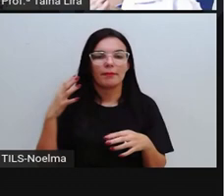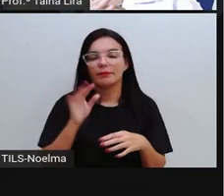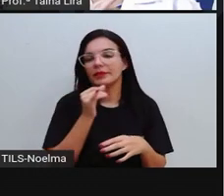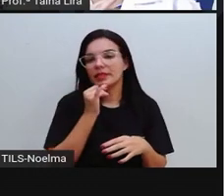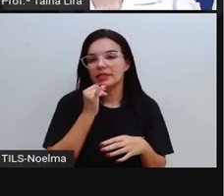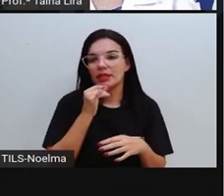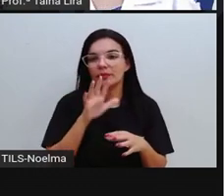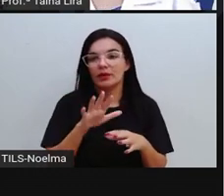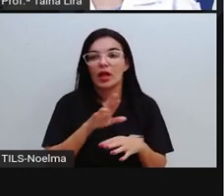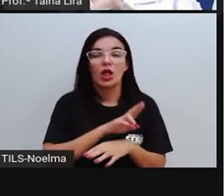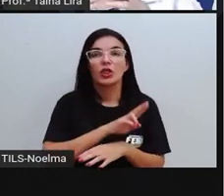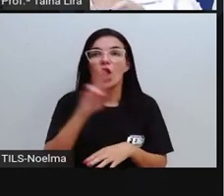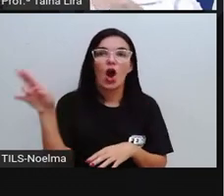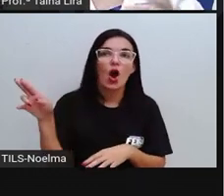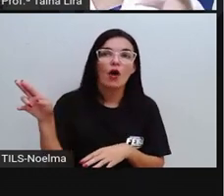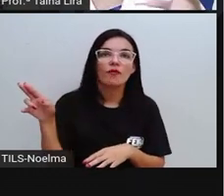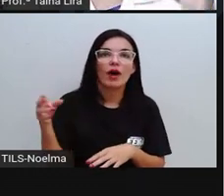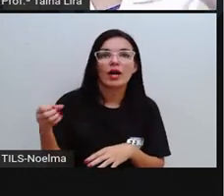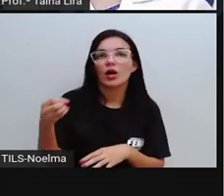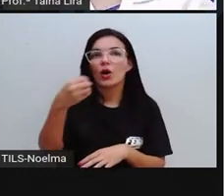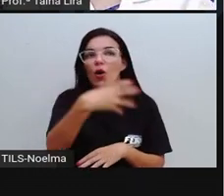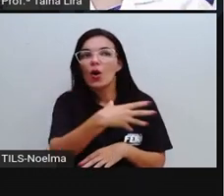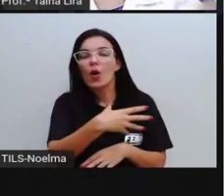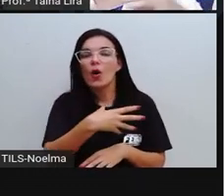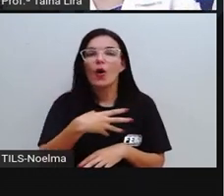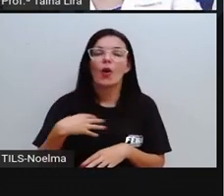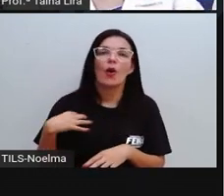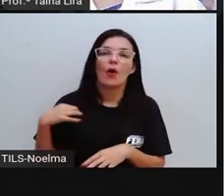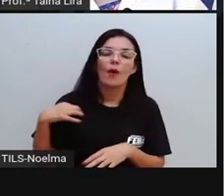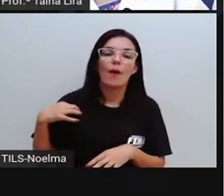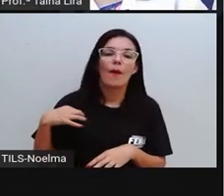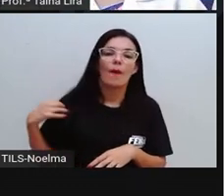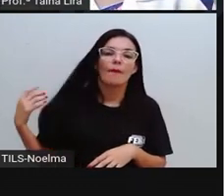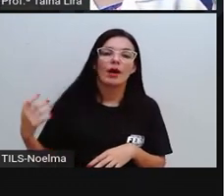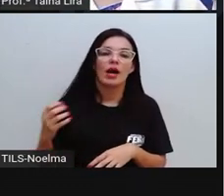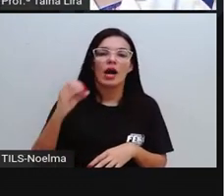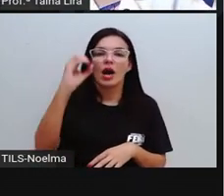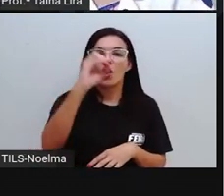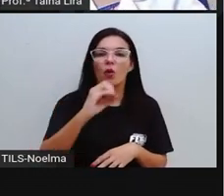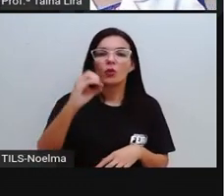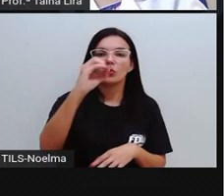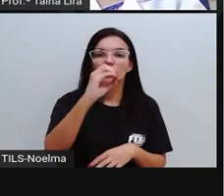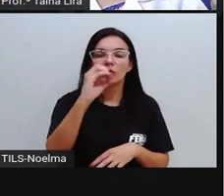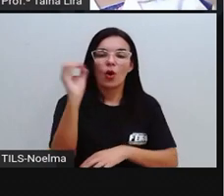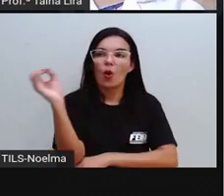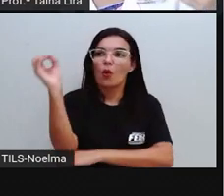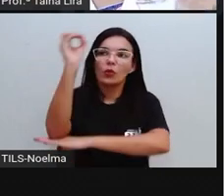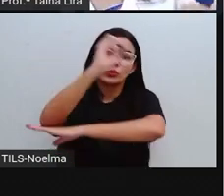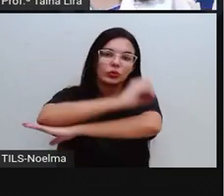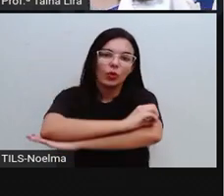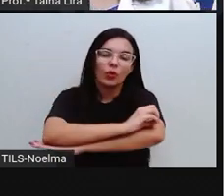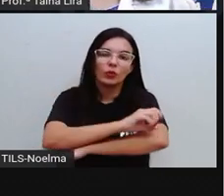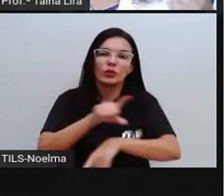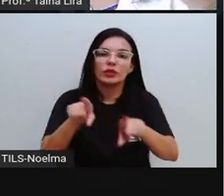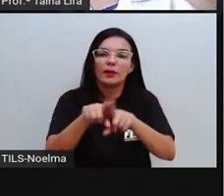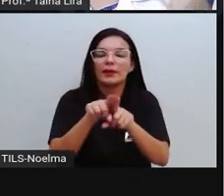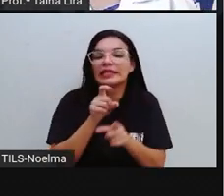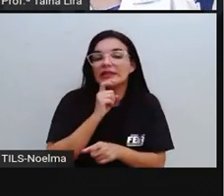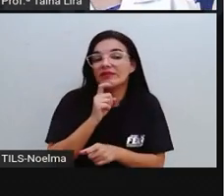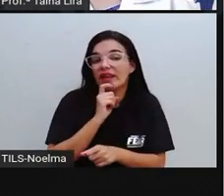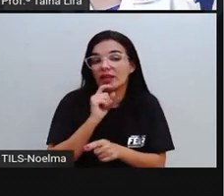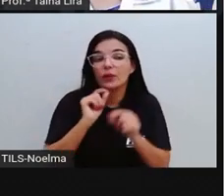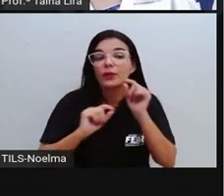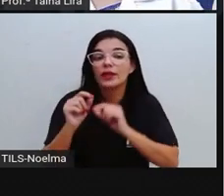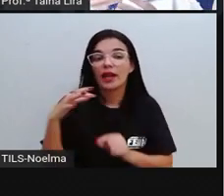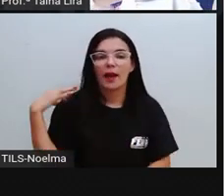ó, coleção outono e inverno da loja tal. Observem, quando começa a passar os modelos ali vestindo